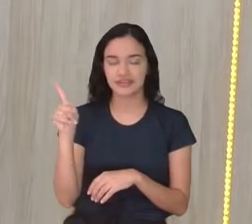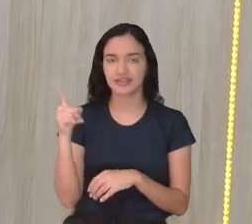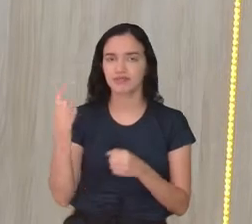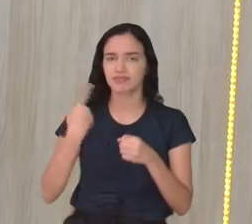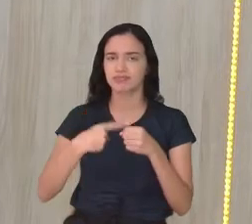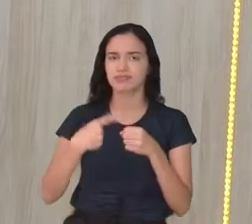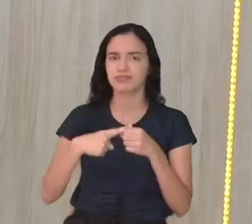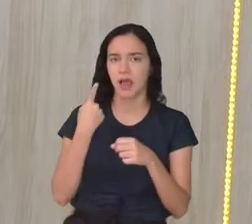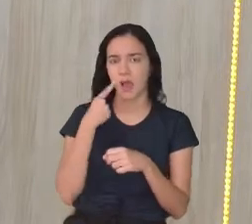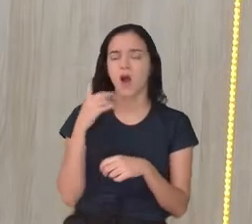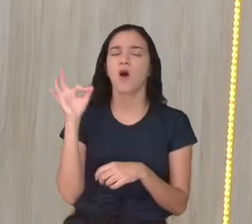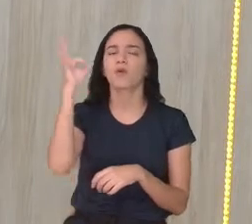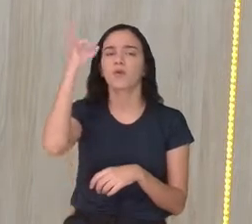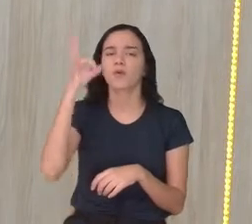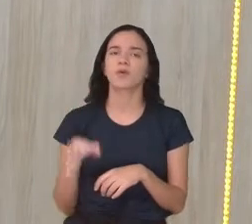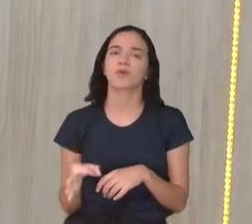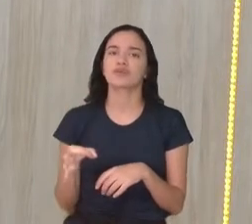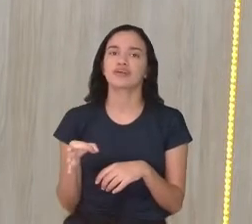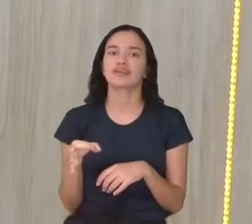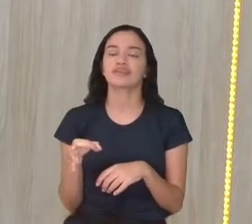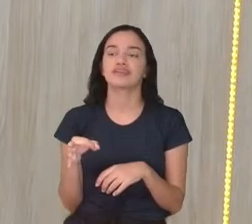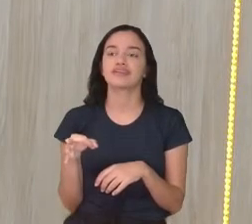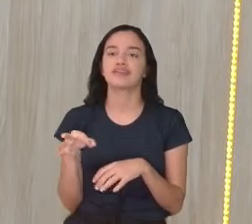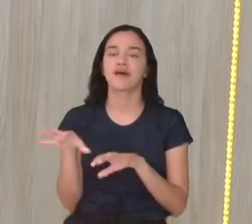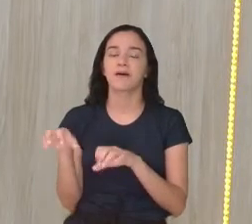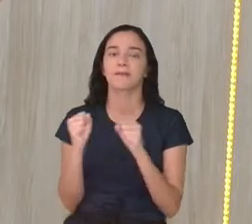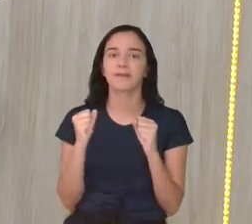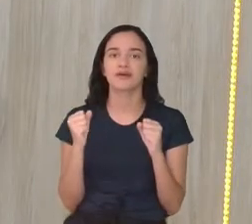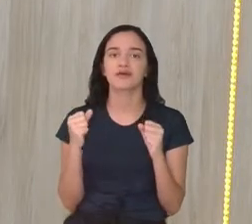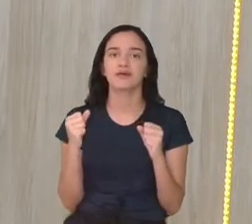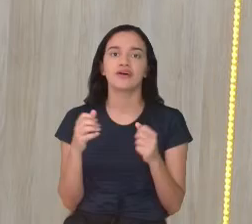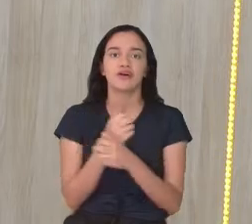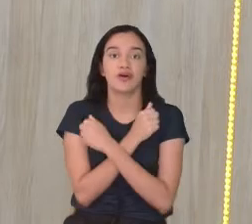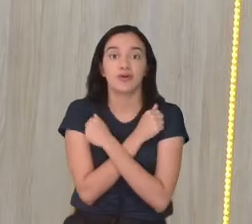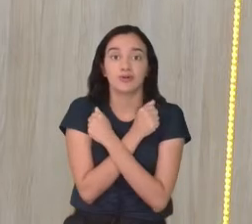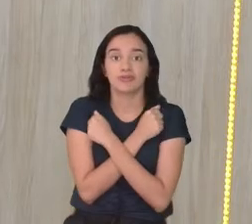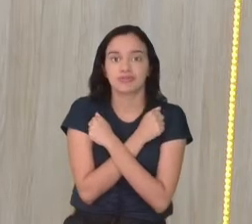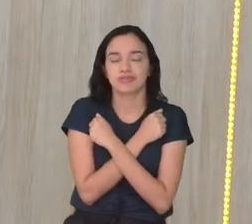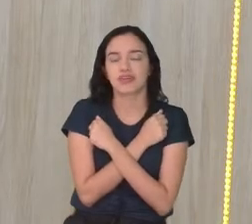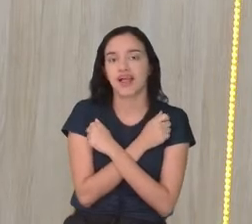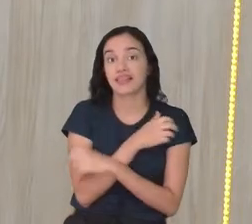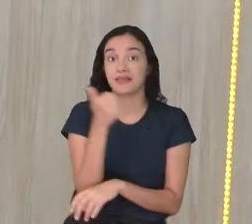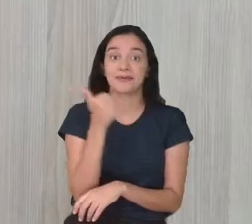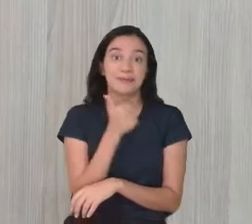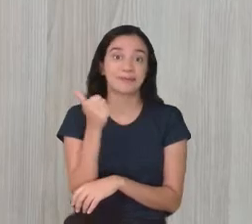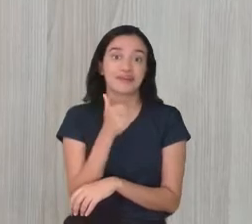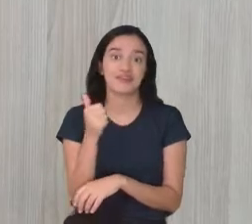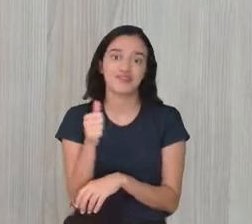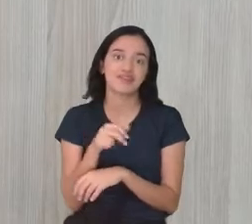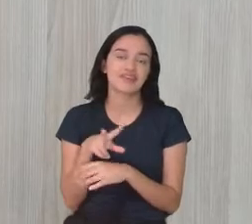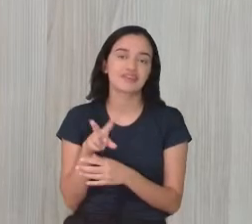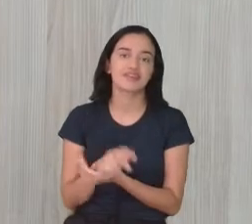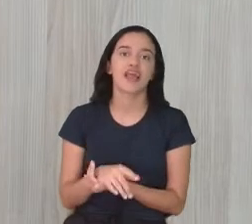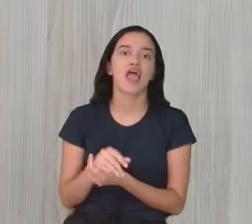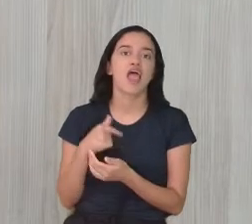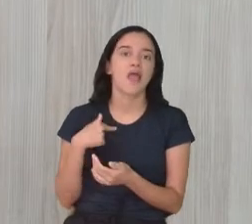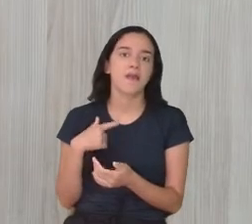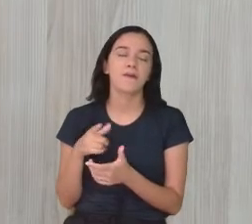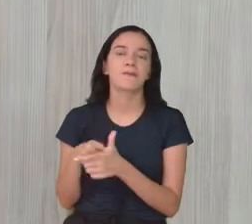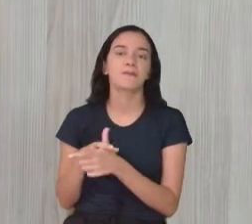foi lá, não foi? Com certeza. Levou o Né? casaco, não foi? Levei. Na verdade, das primeiras vezes não. Tive que pegar emprestado porque eu pensei que era,